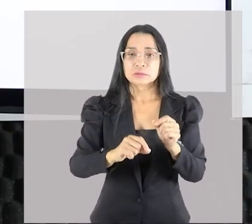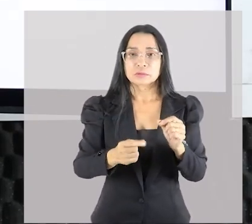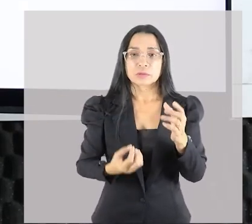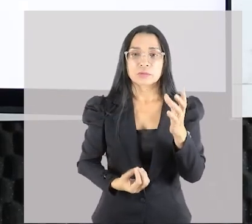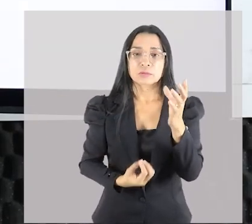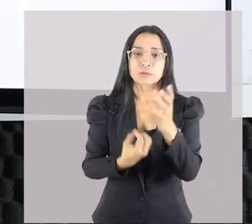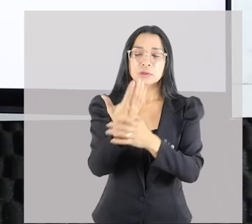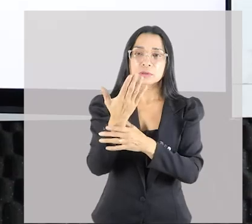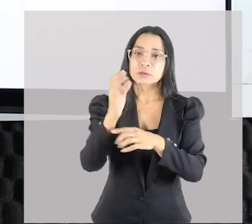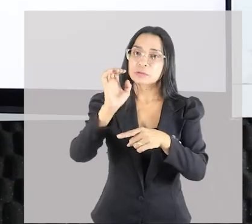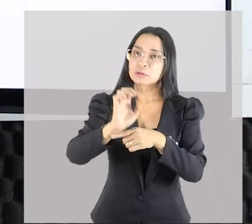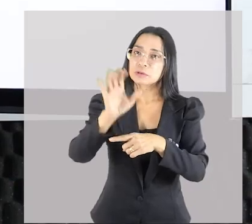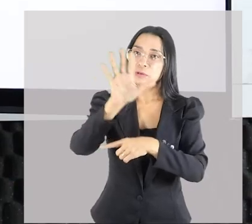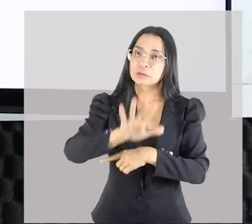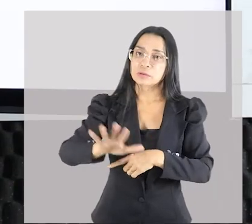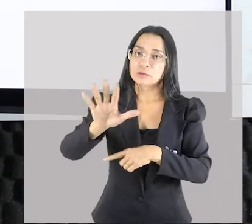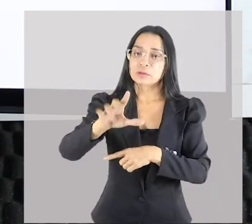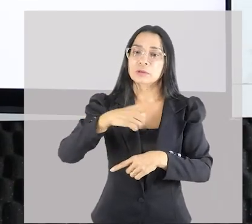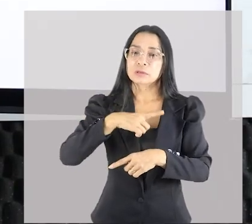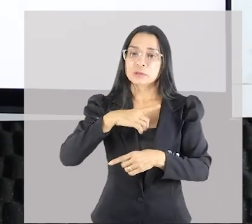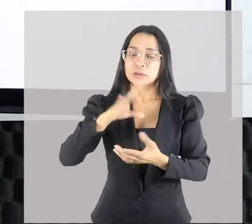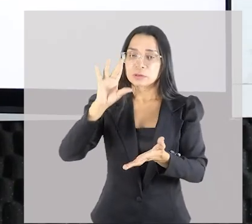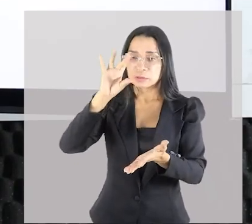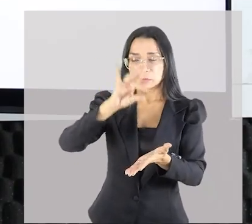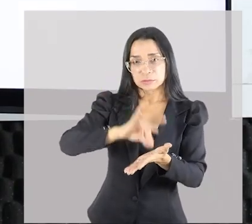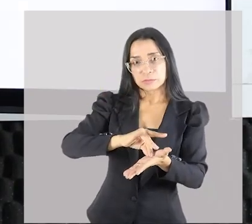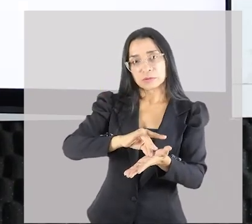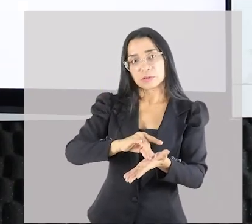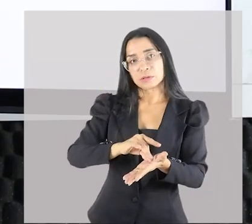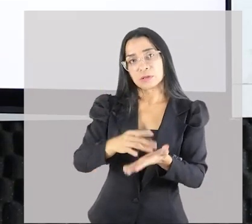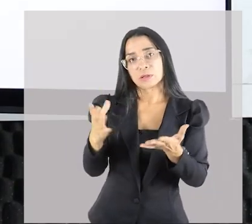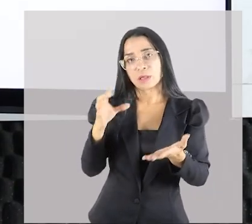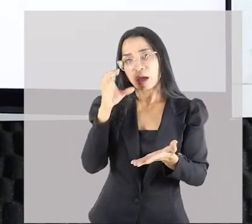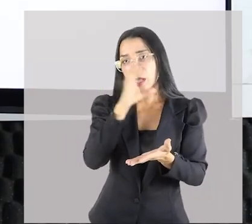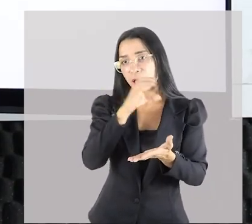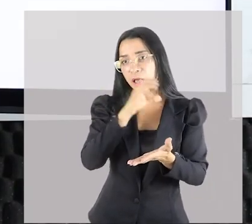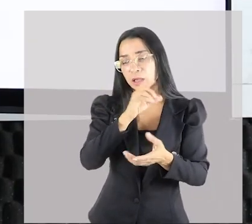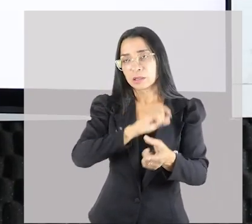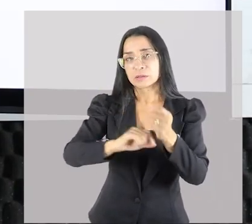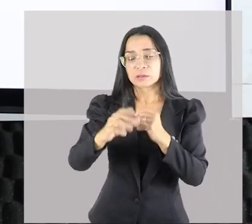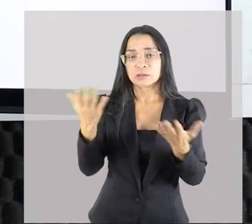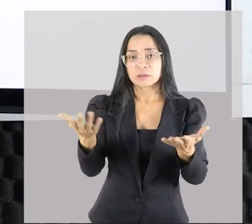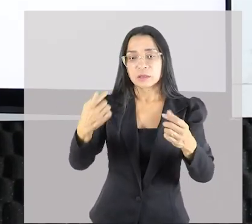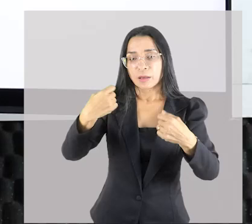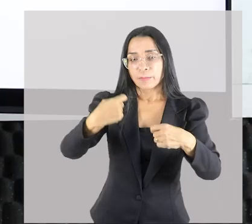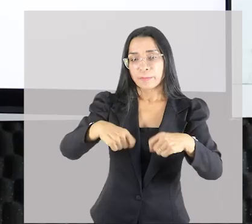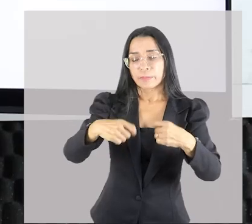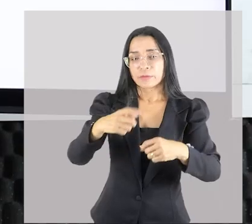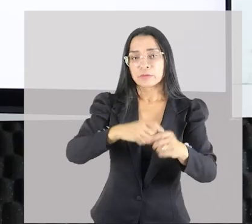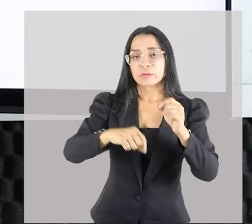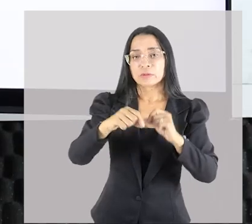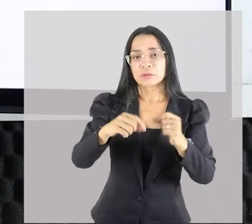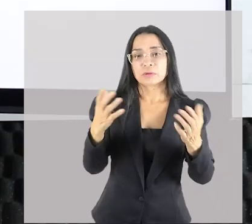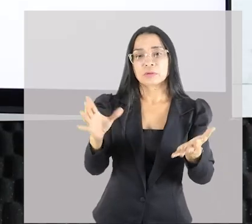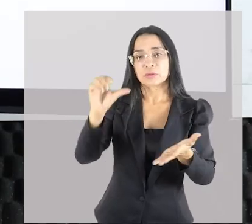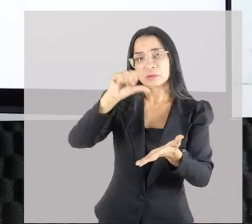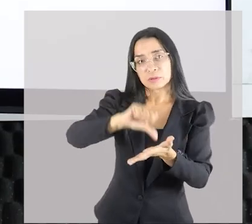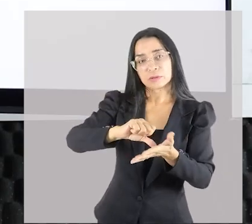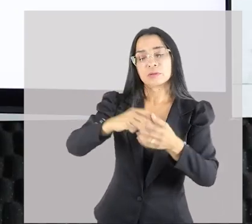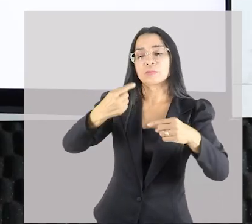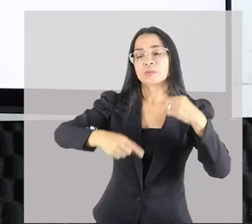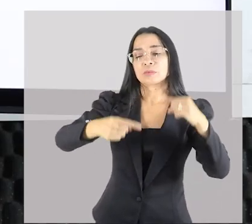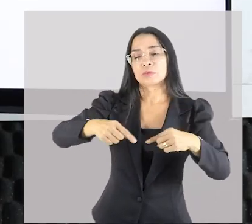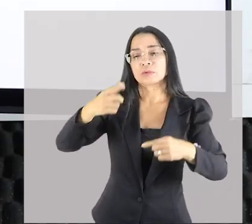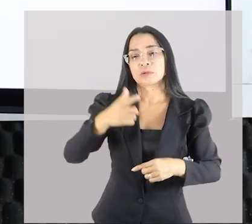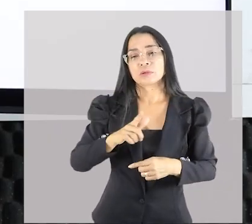nacionais, é quando você tem, de fato, né, a urgência e a necessidade da centralização política novamente.